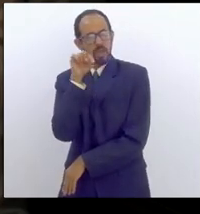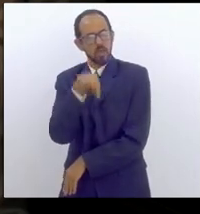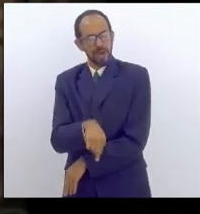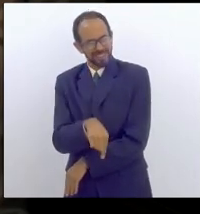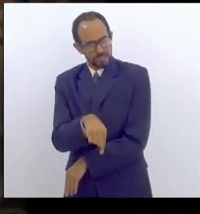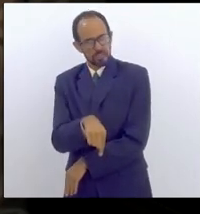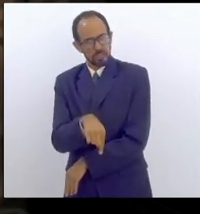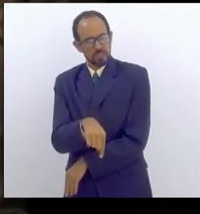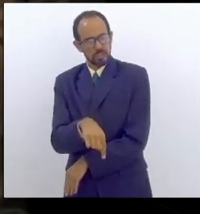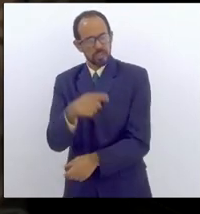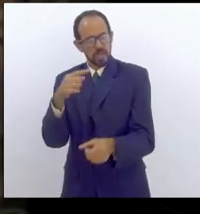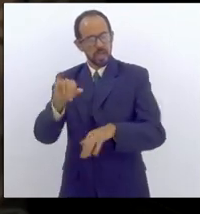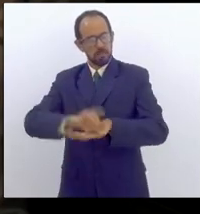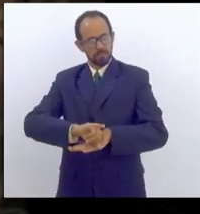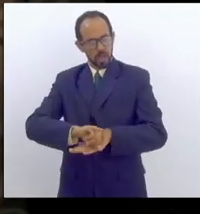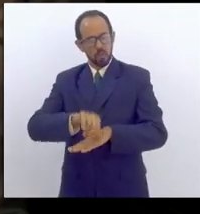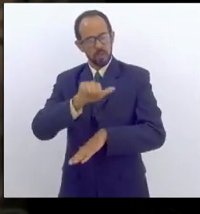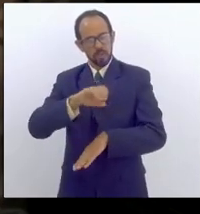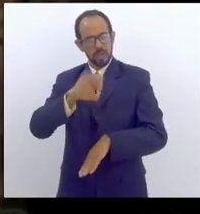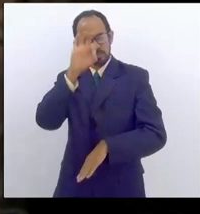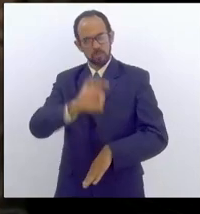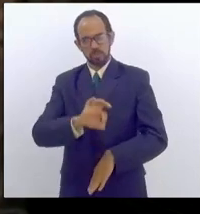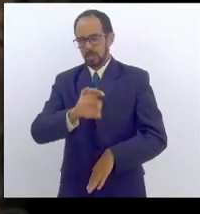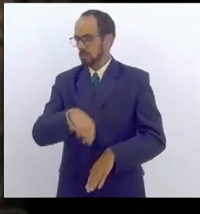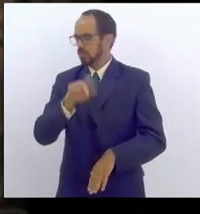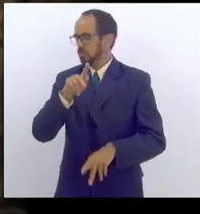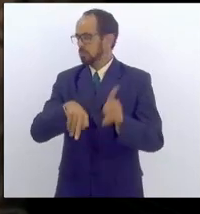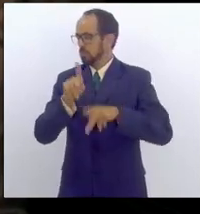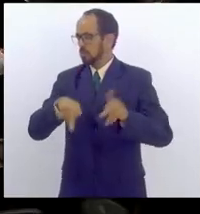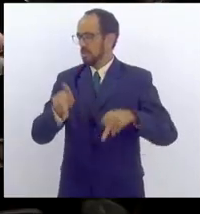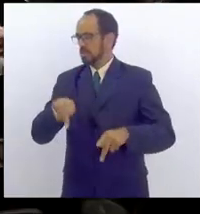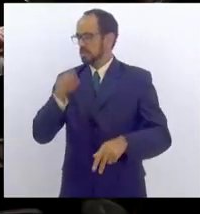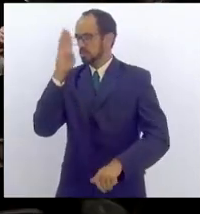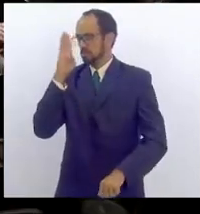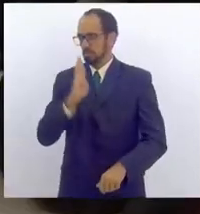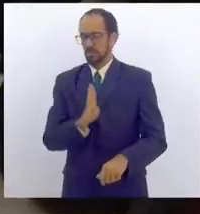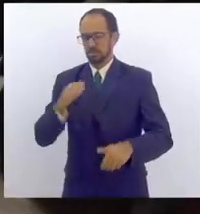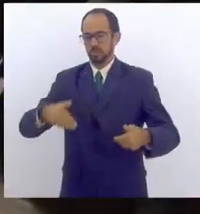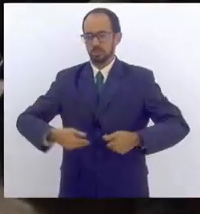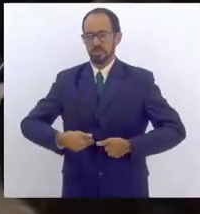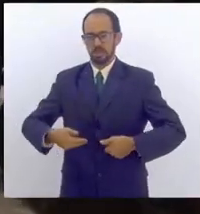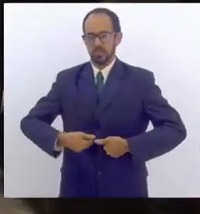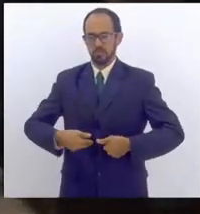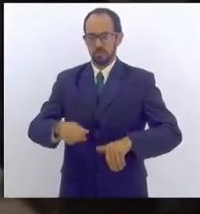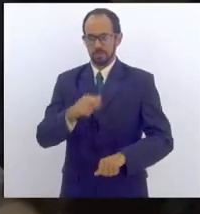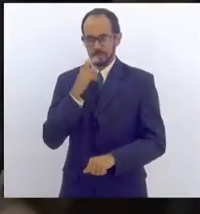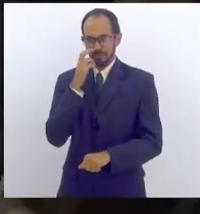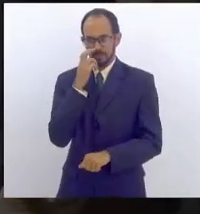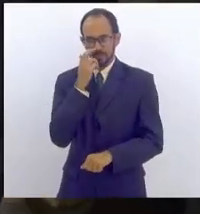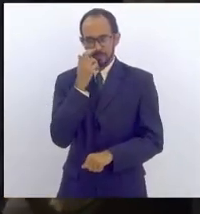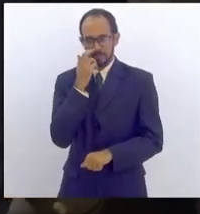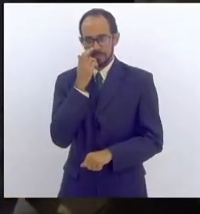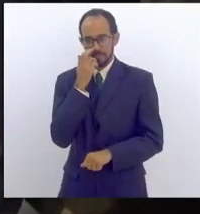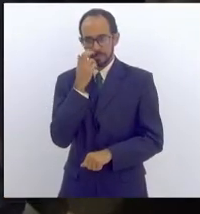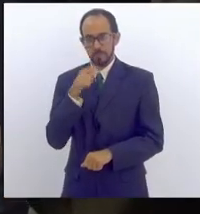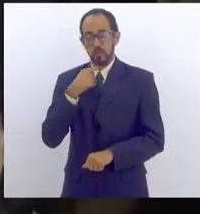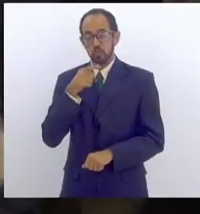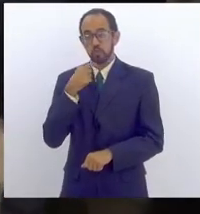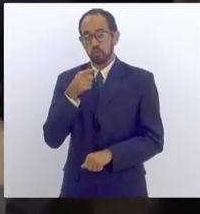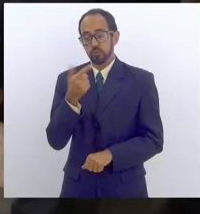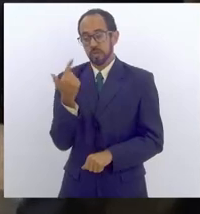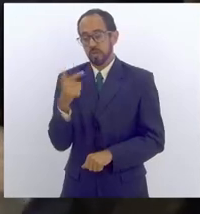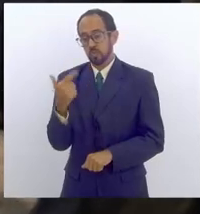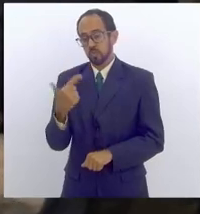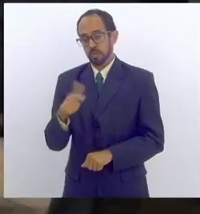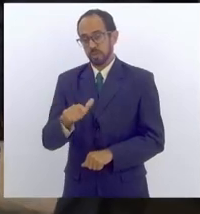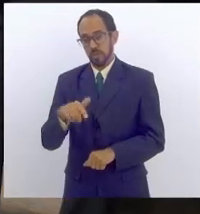que 10% da população do Brasil passa fome. Então, eu não tenho dúvida de que o voto em